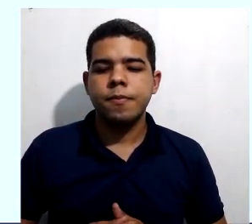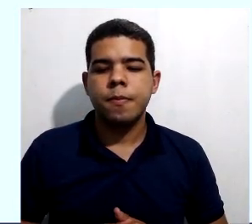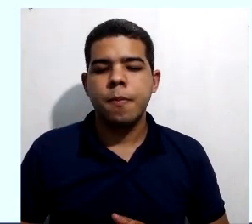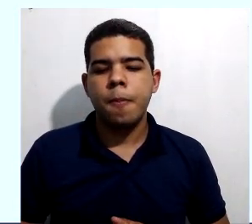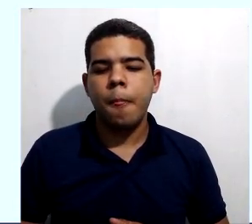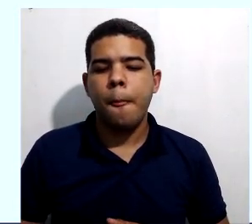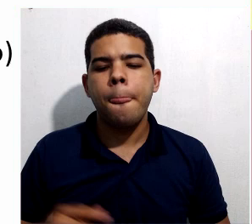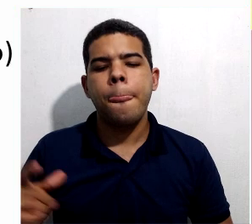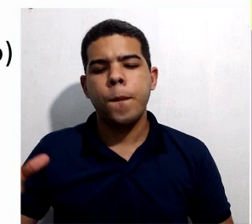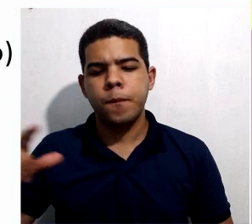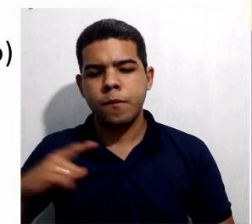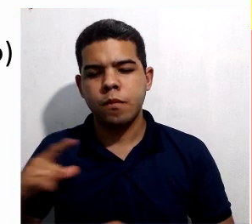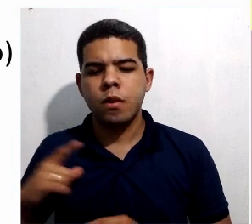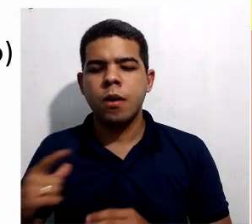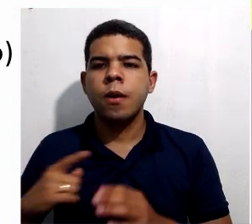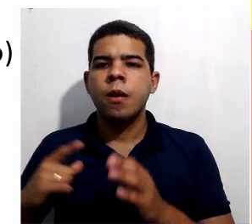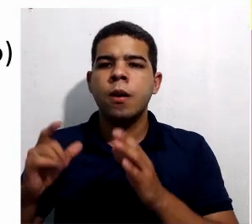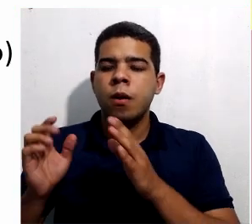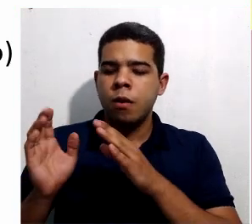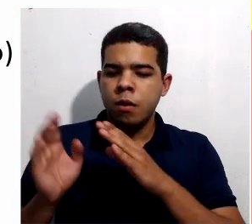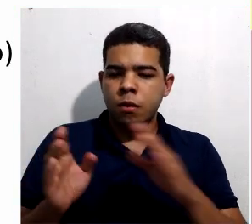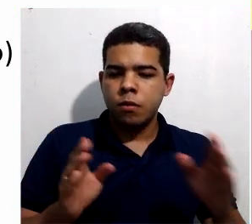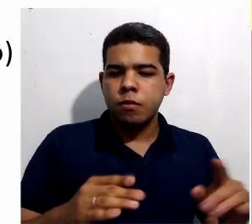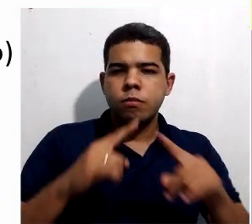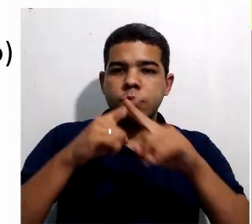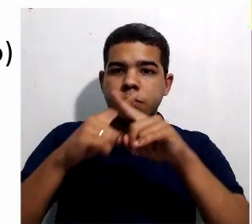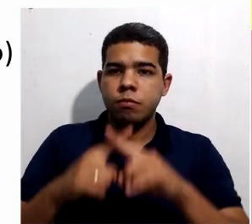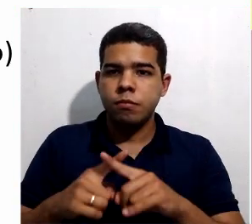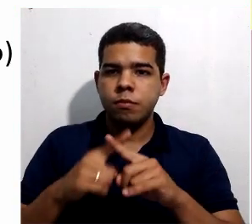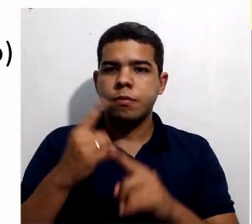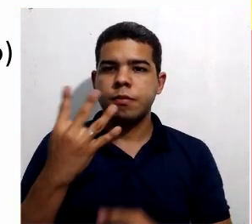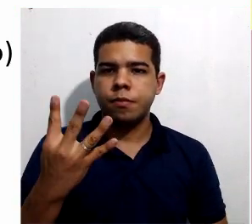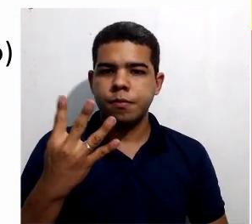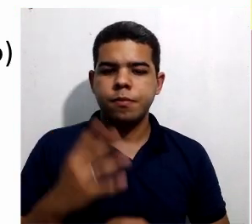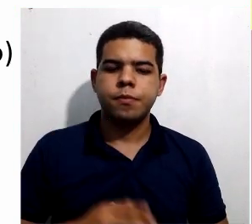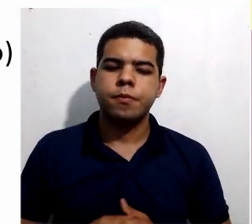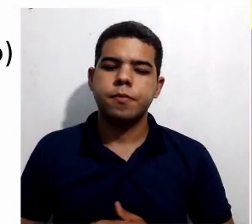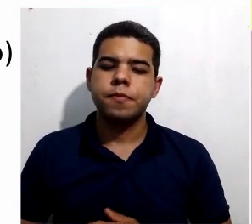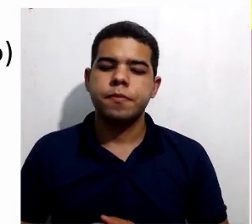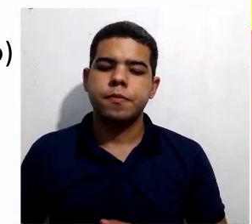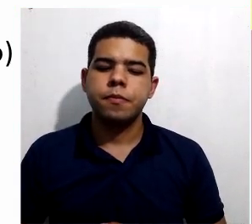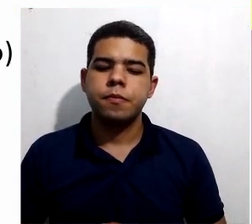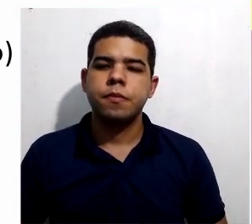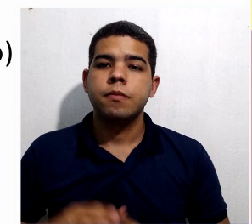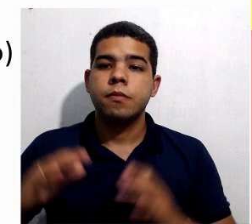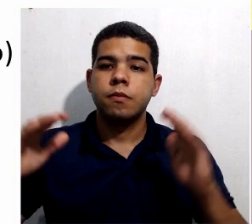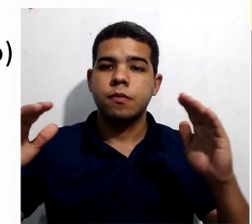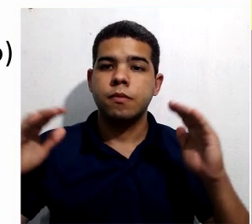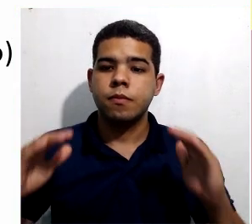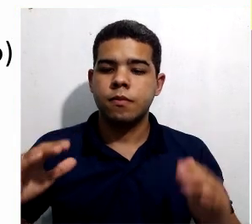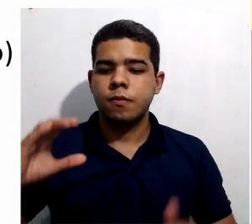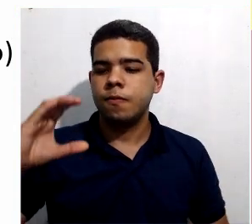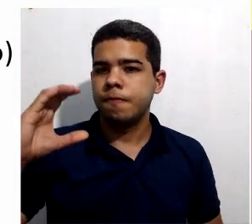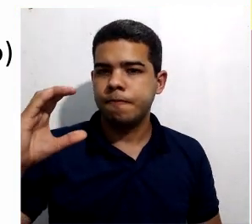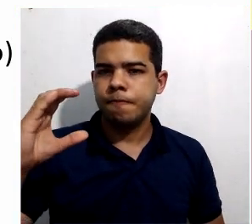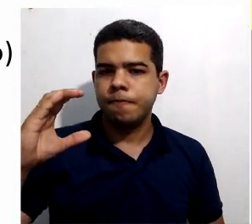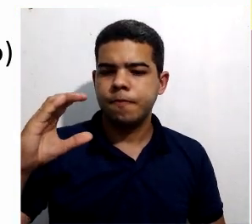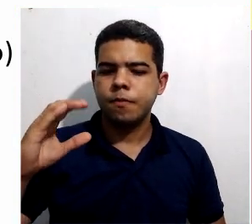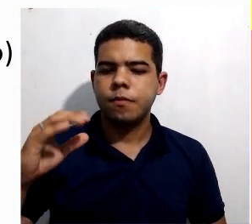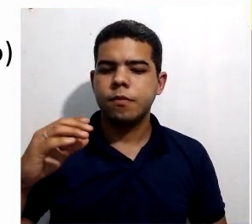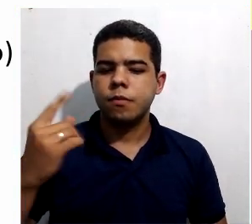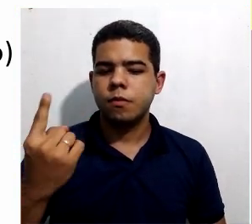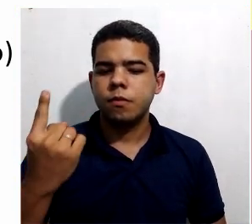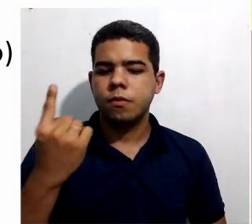essa sequência que nós vimos é chamada sequência dos múltiplos de 4. Ok? Vamos observar aqui uma outra